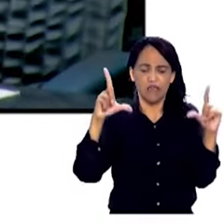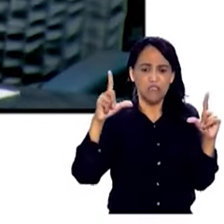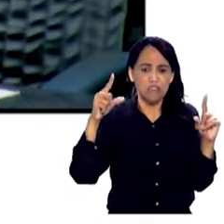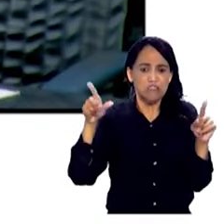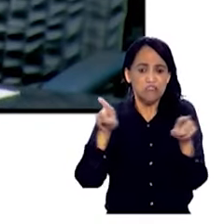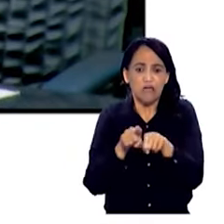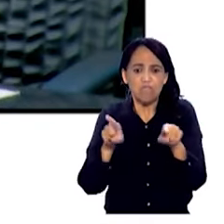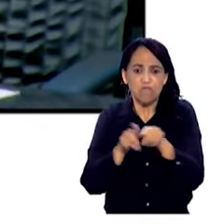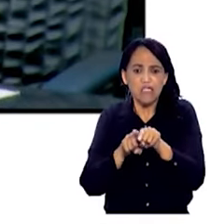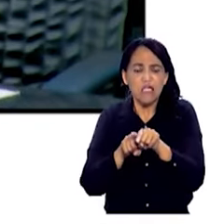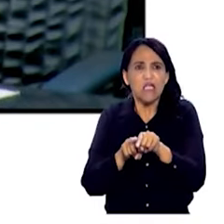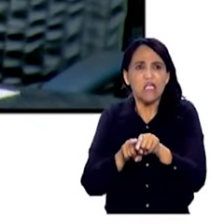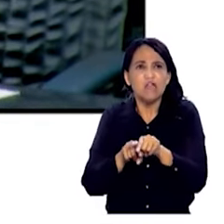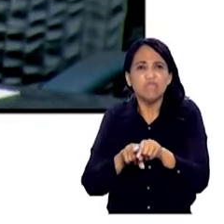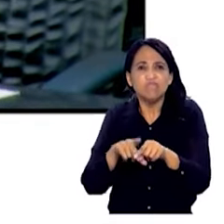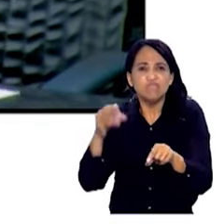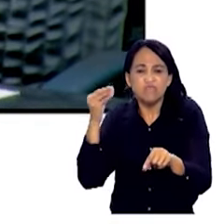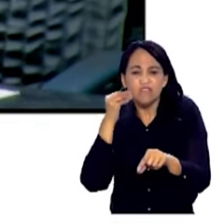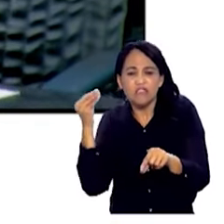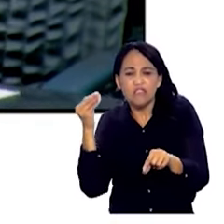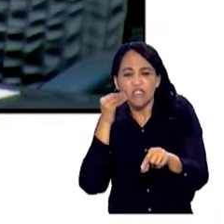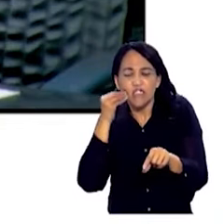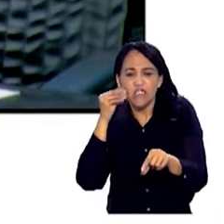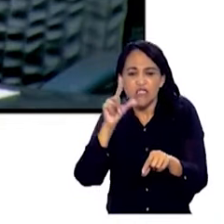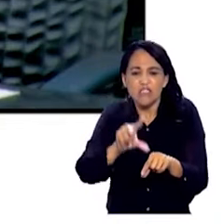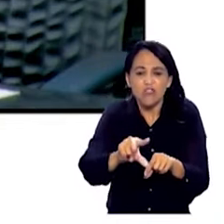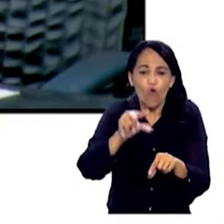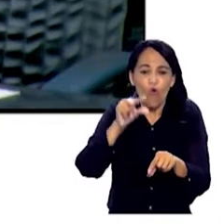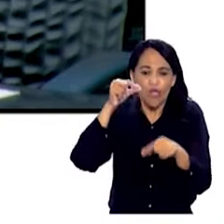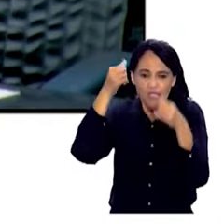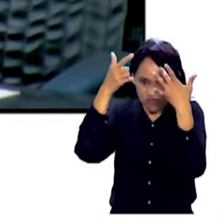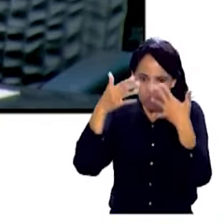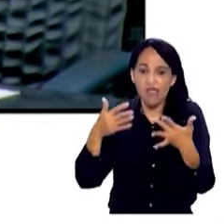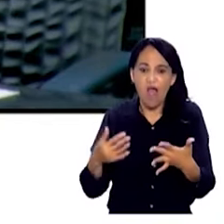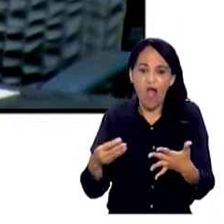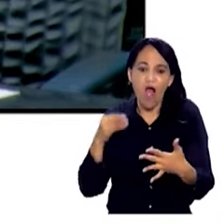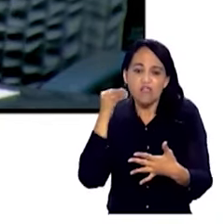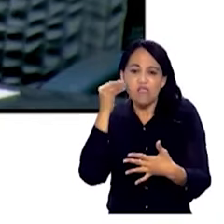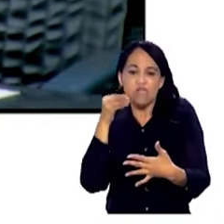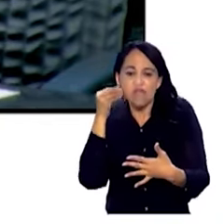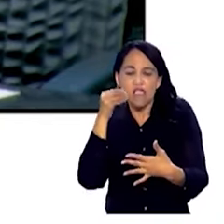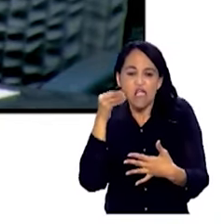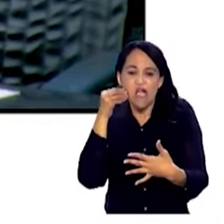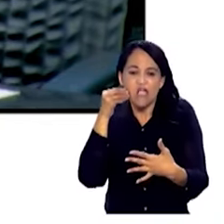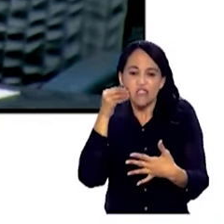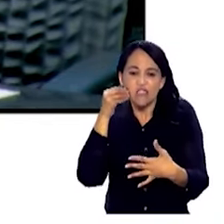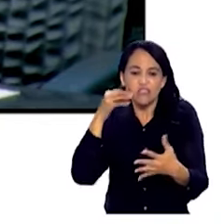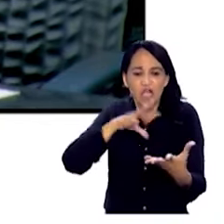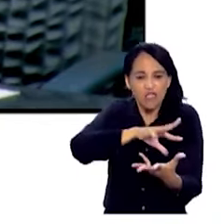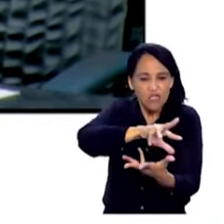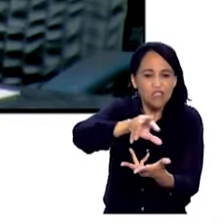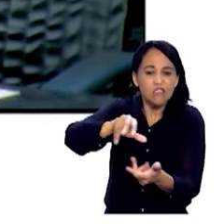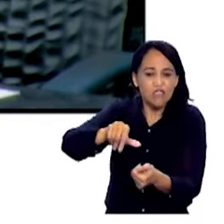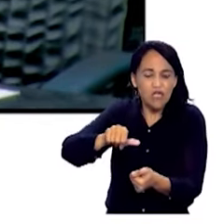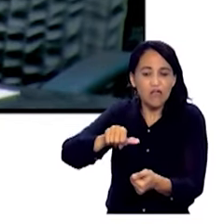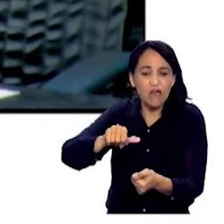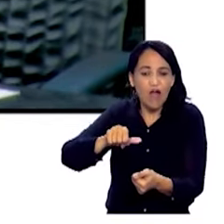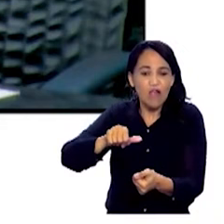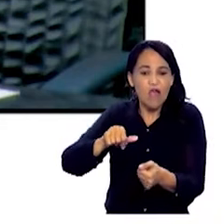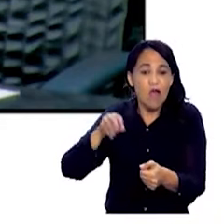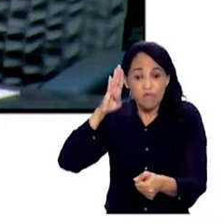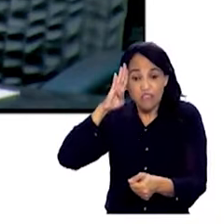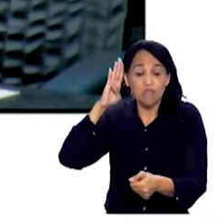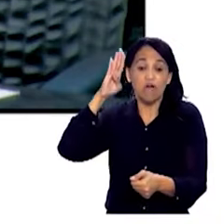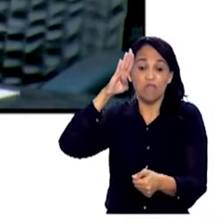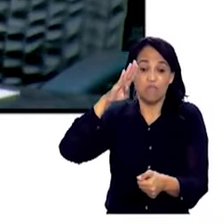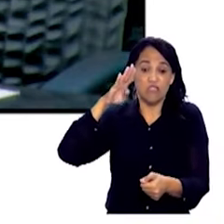experiências internacionais eh incluída a a da Argentina eh infelizmente não tratei